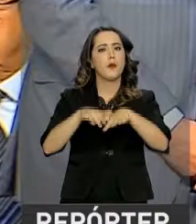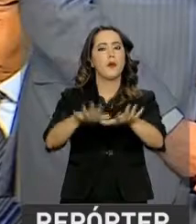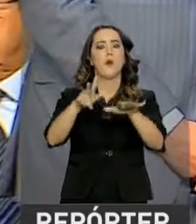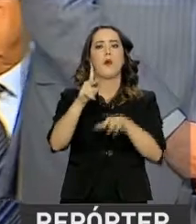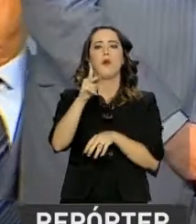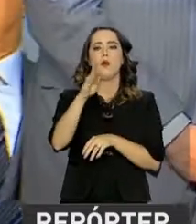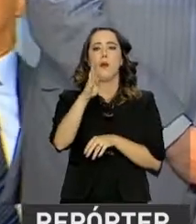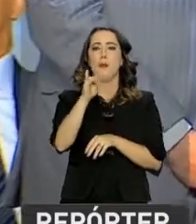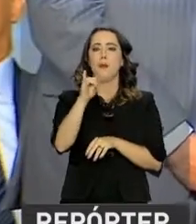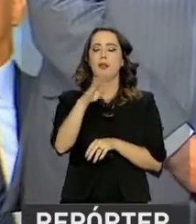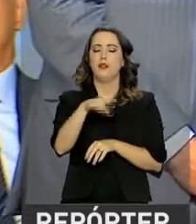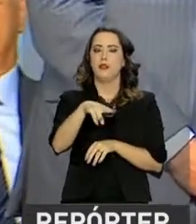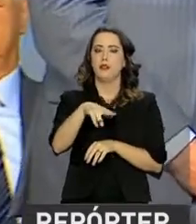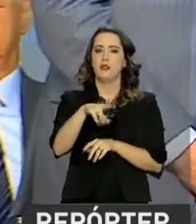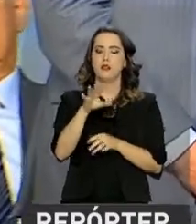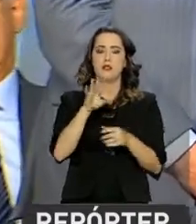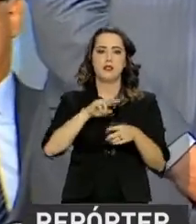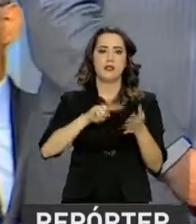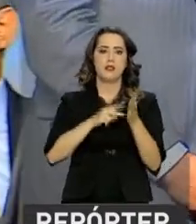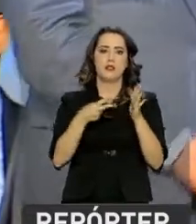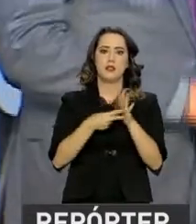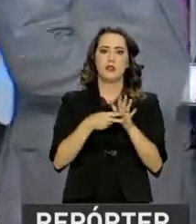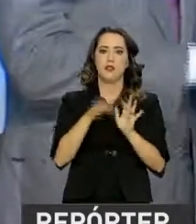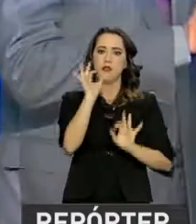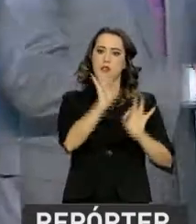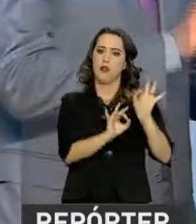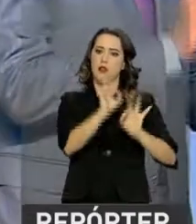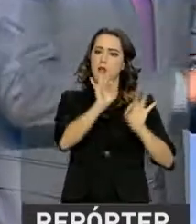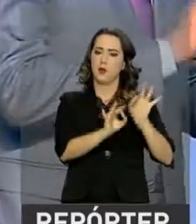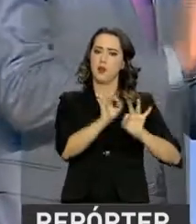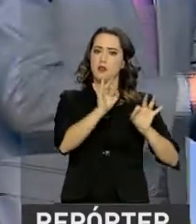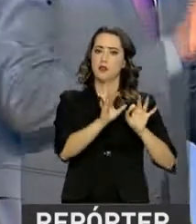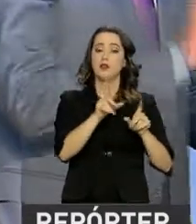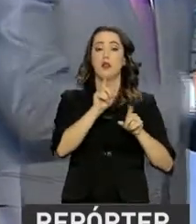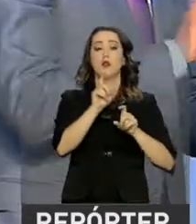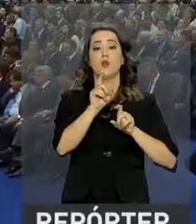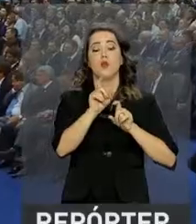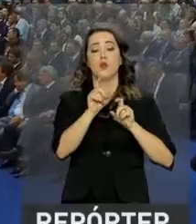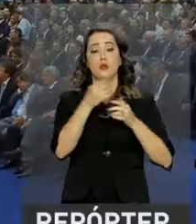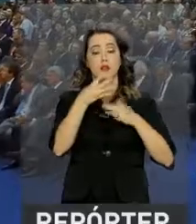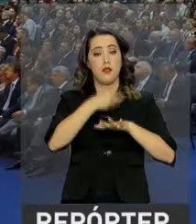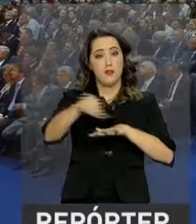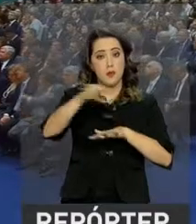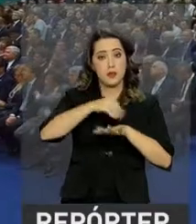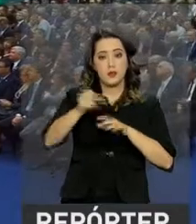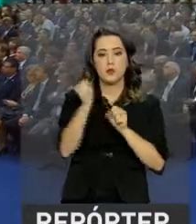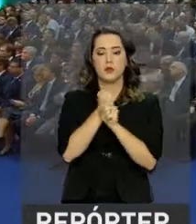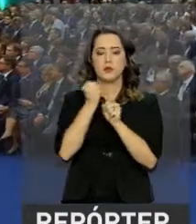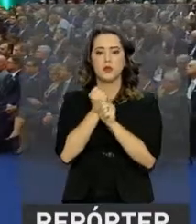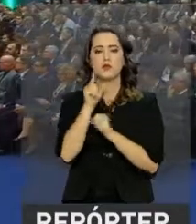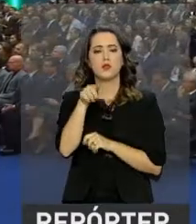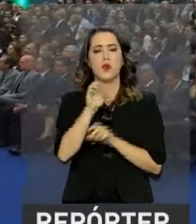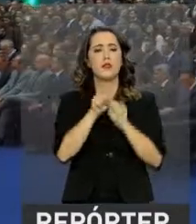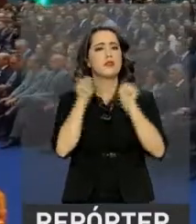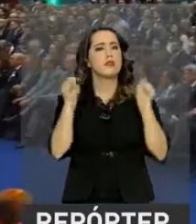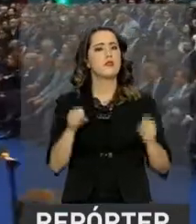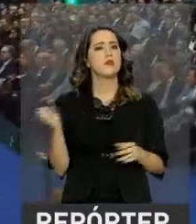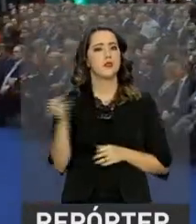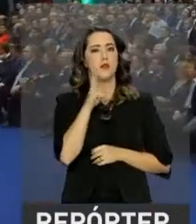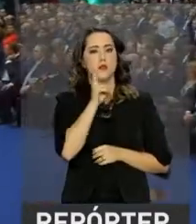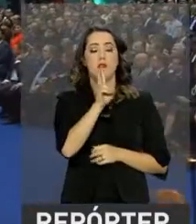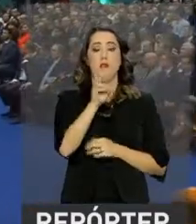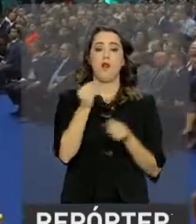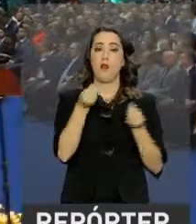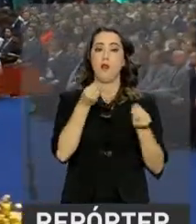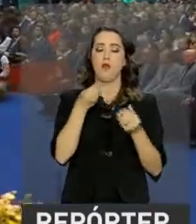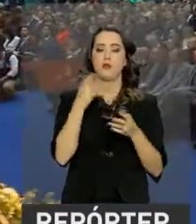sigla em inglês que significa modelagem da informação da construção por esse sistema é possível acompanhar a evolução